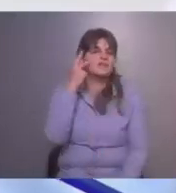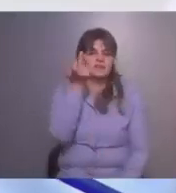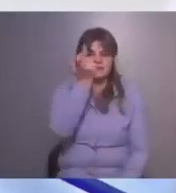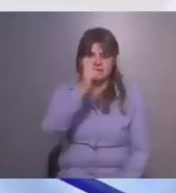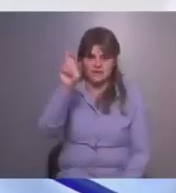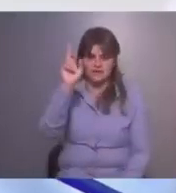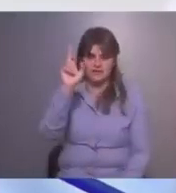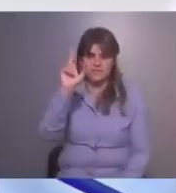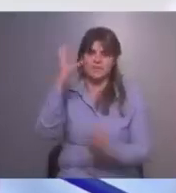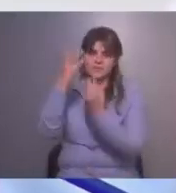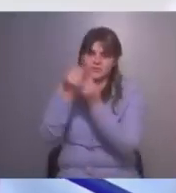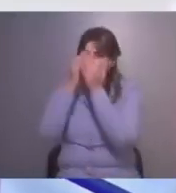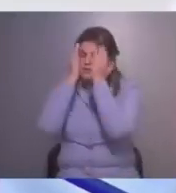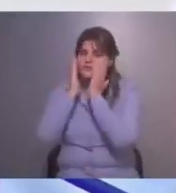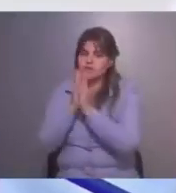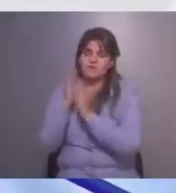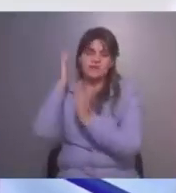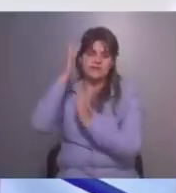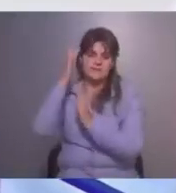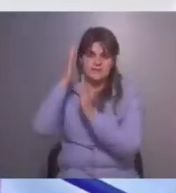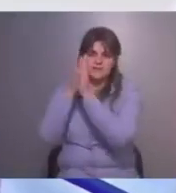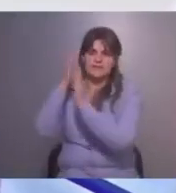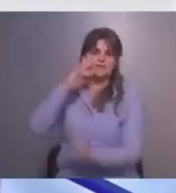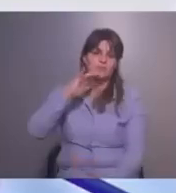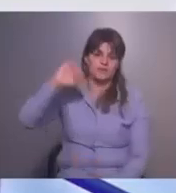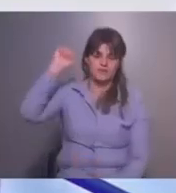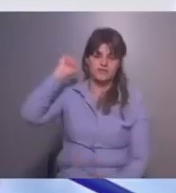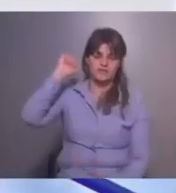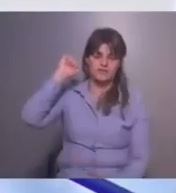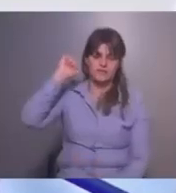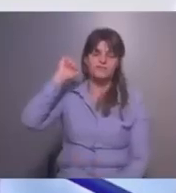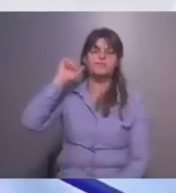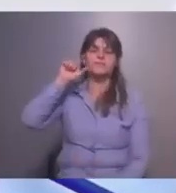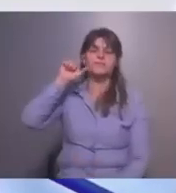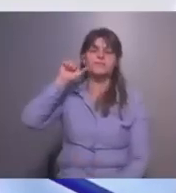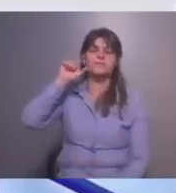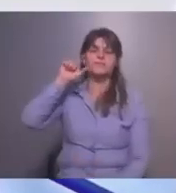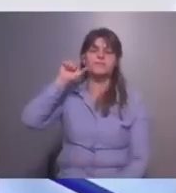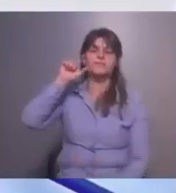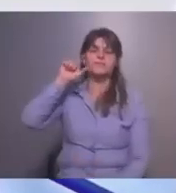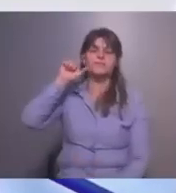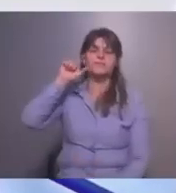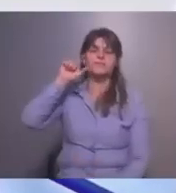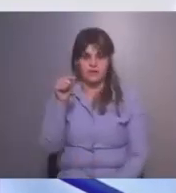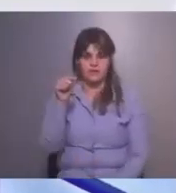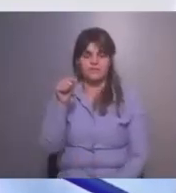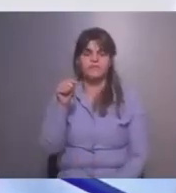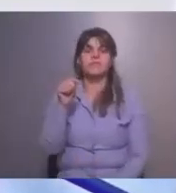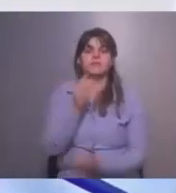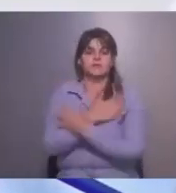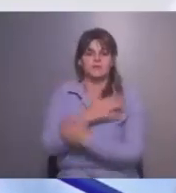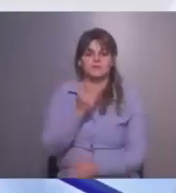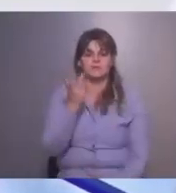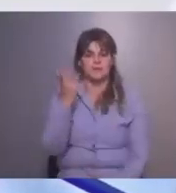eterna com a Virgem Santa Maria, Mãe de Deus, São José, seu Esposo, os